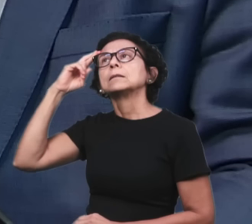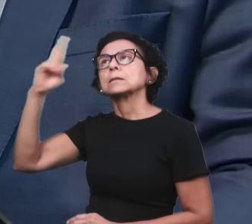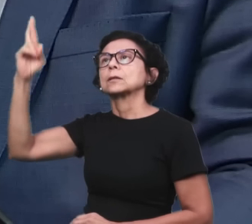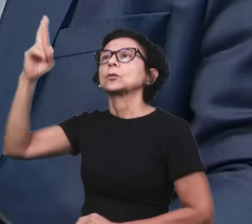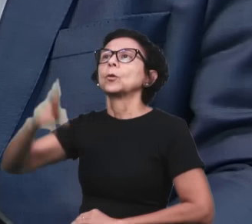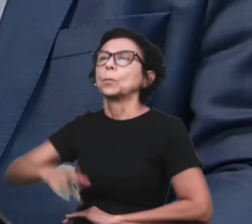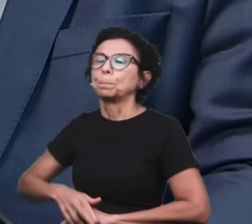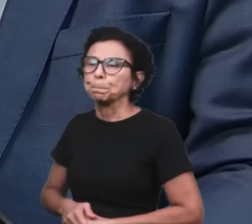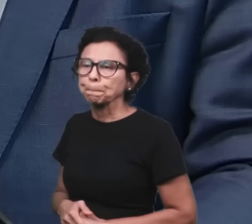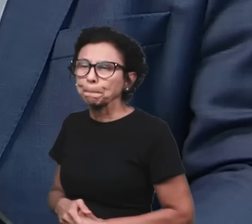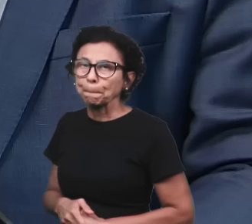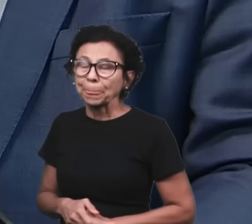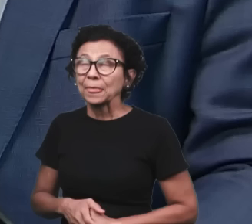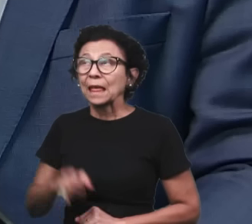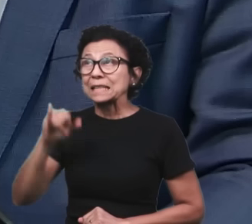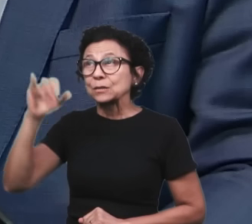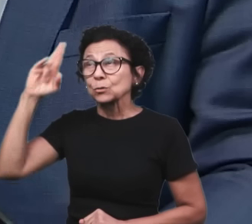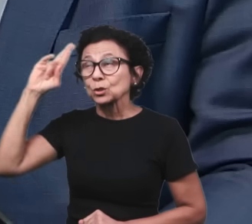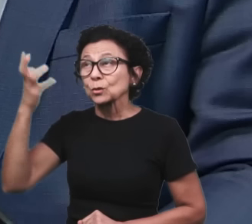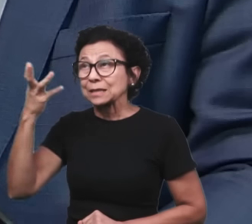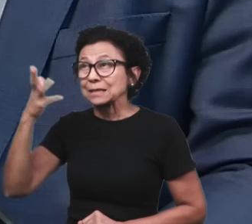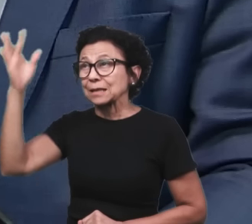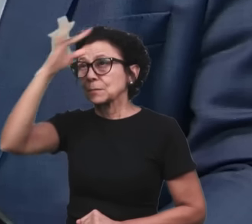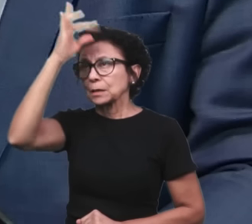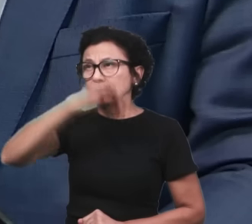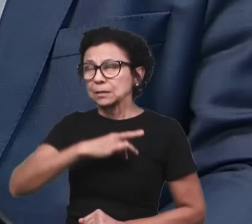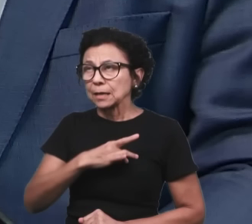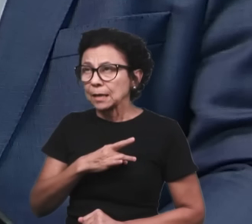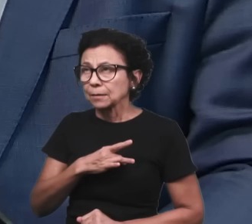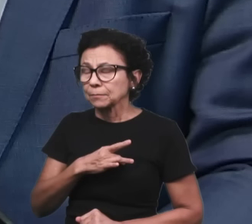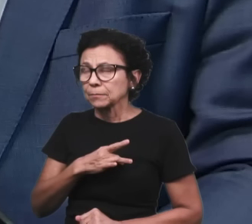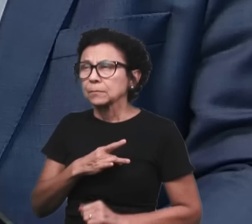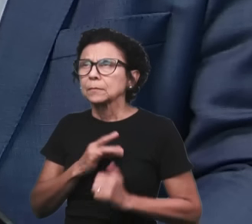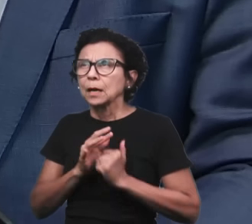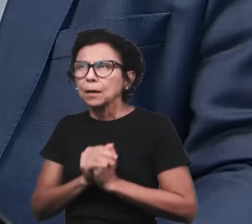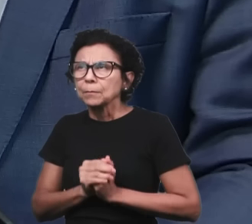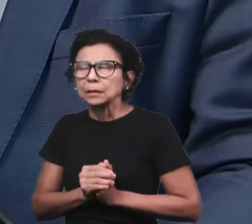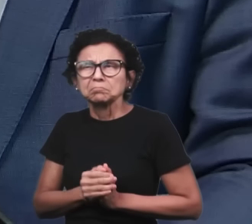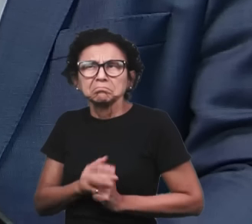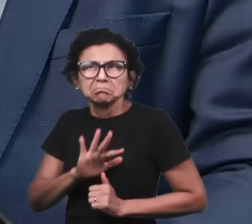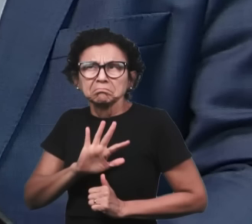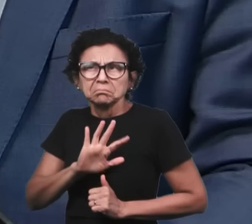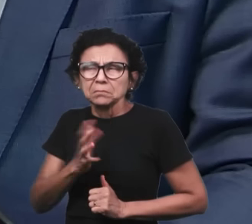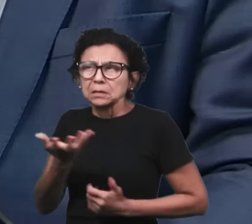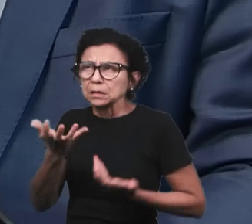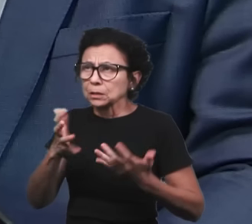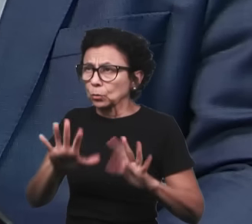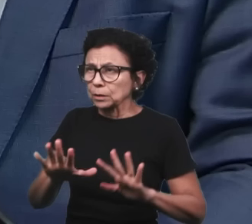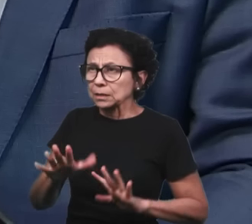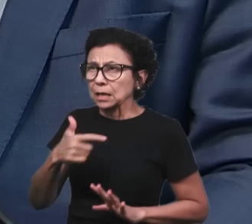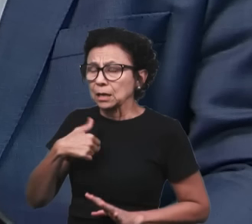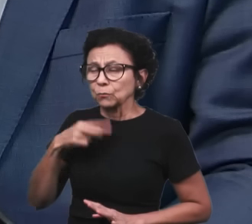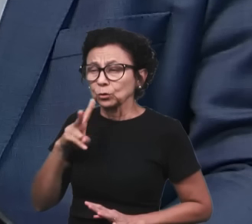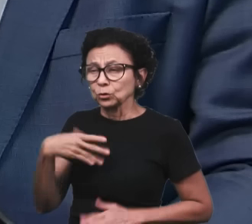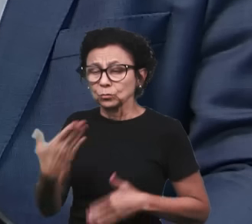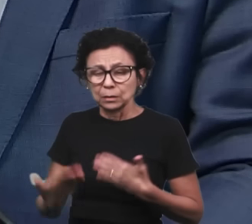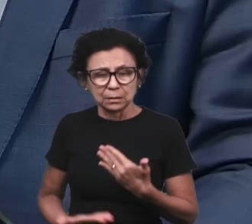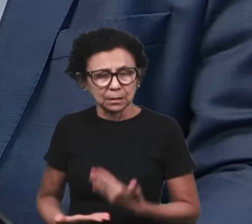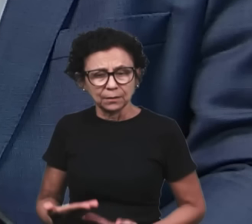se o Senhor quiser me batizar com o Espírito Santo, amém. Se não quiser, eu vou continuar te servindo, porque eu cansei de